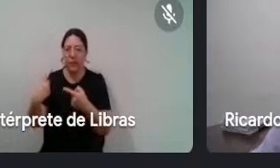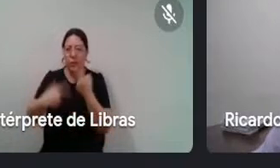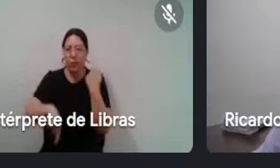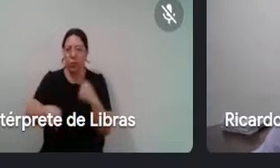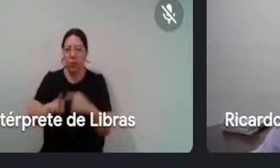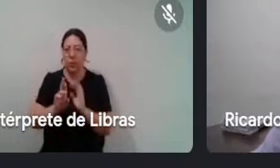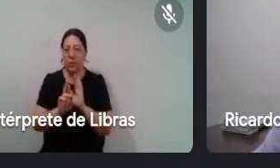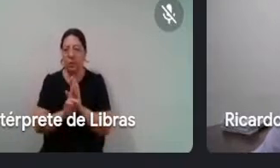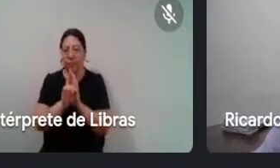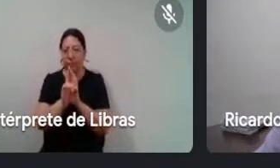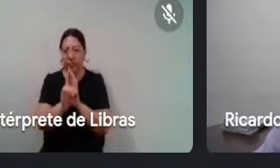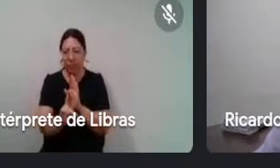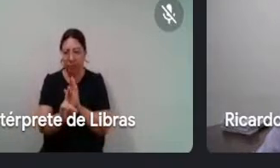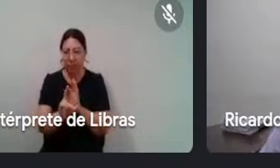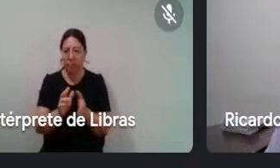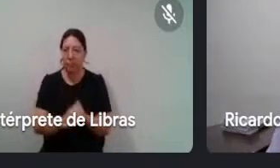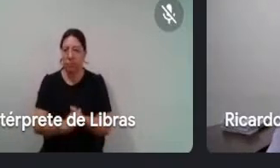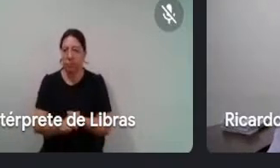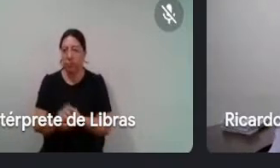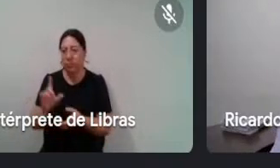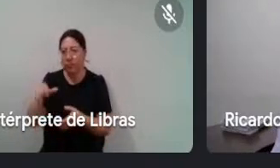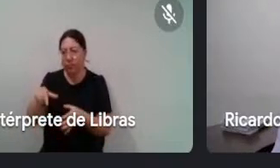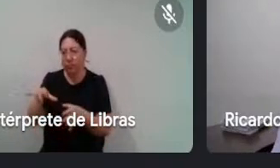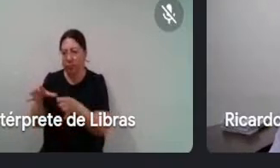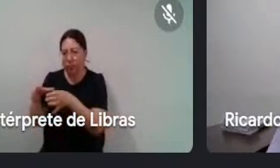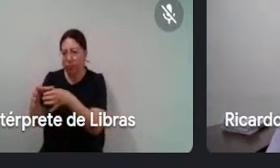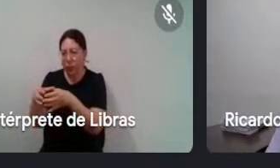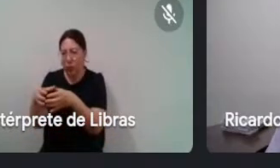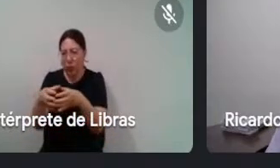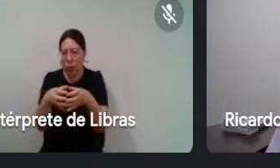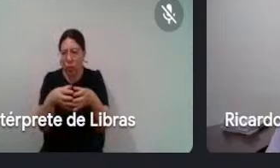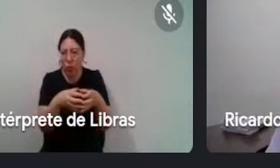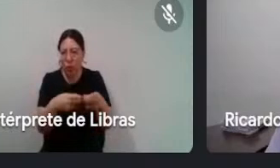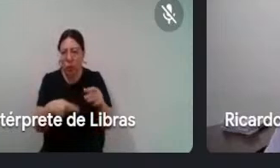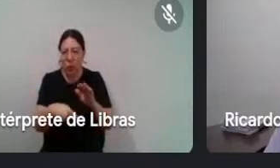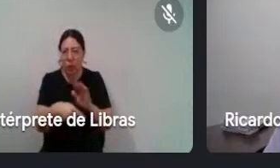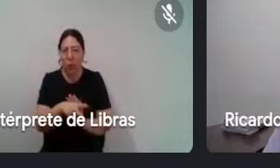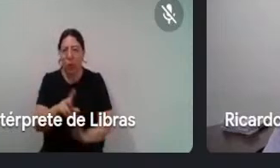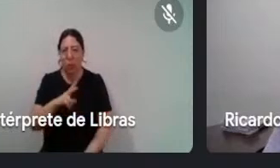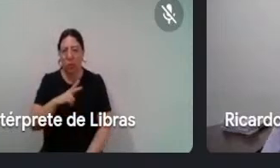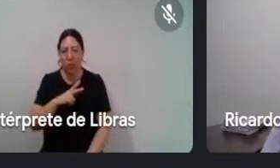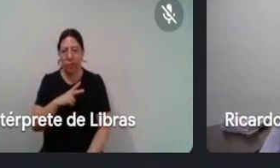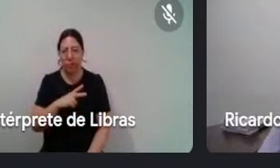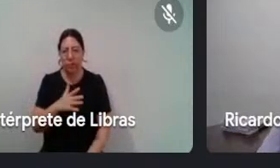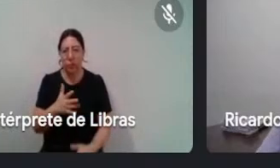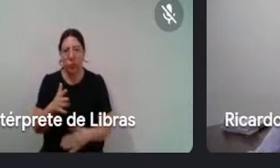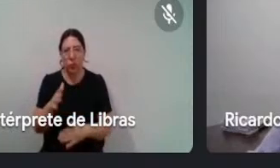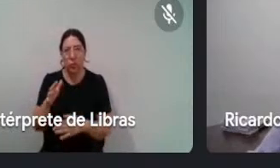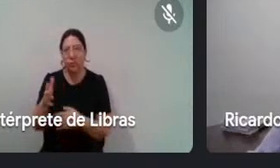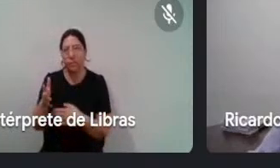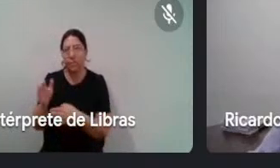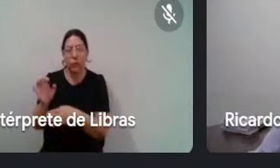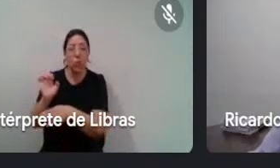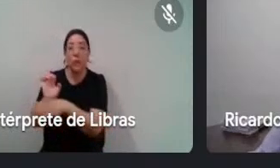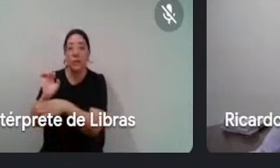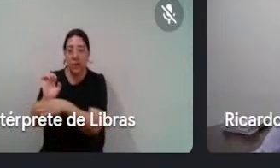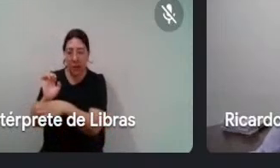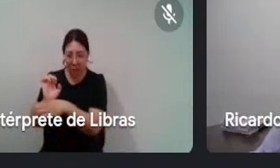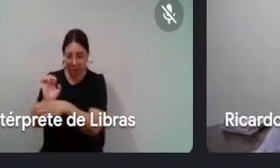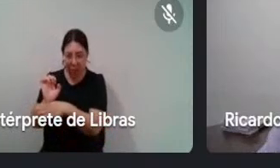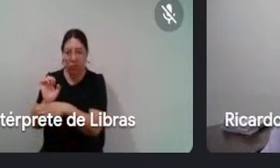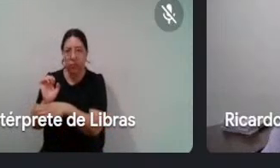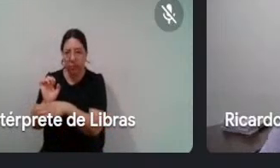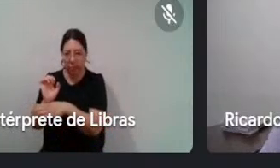praticamente órgãos estatais, porque não tem existência fora da dependência